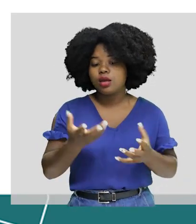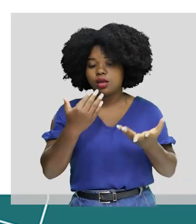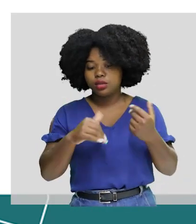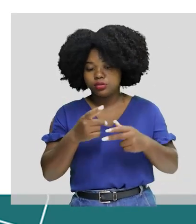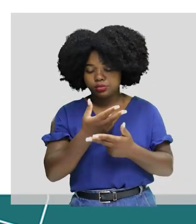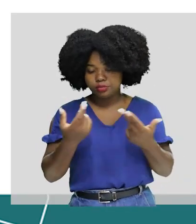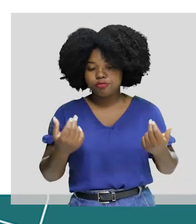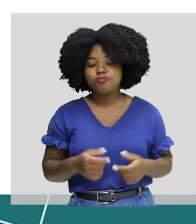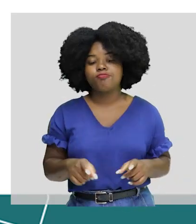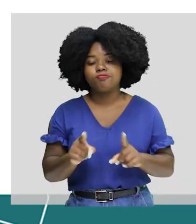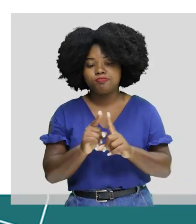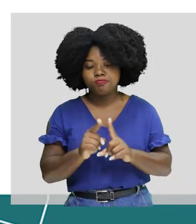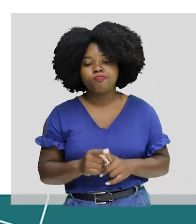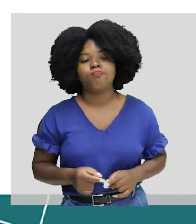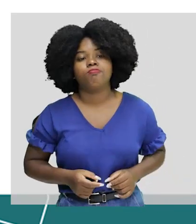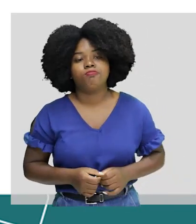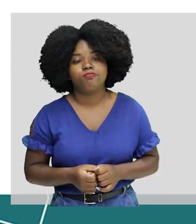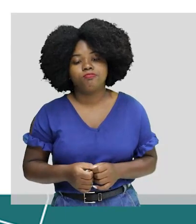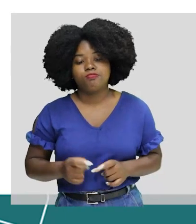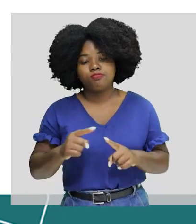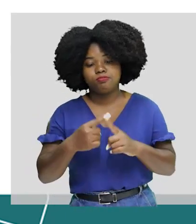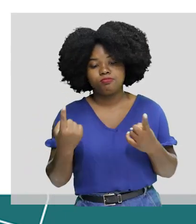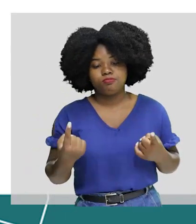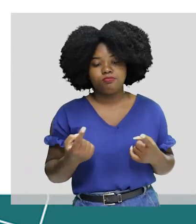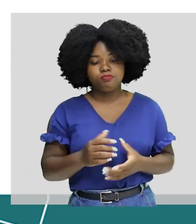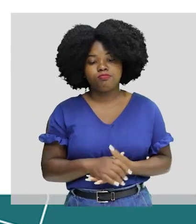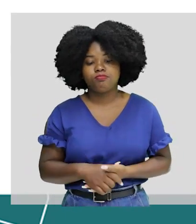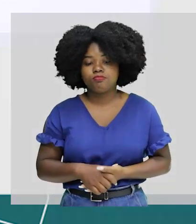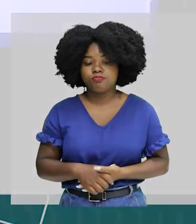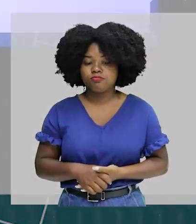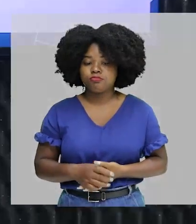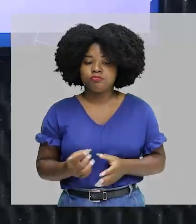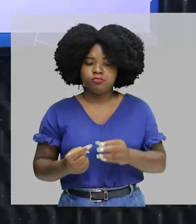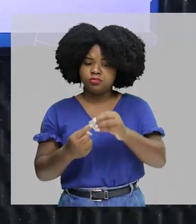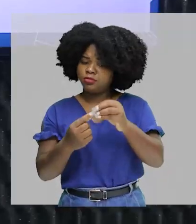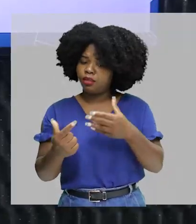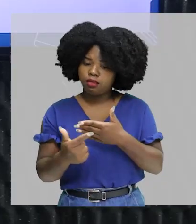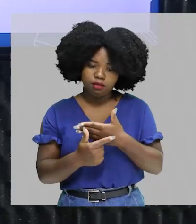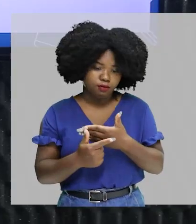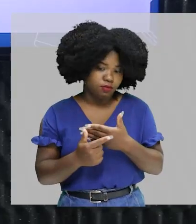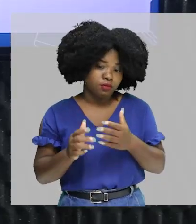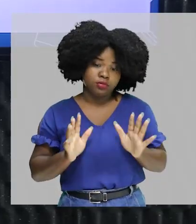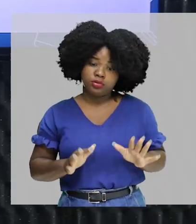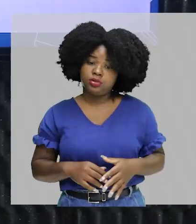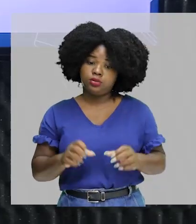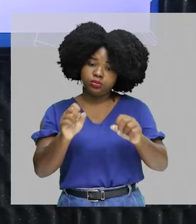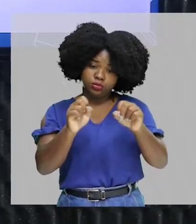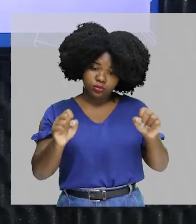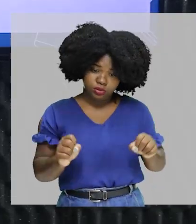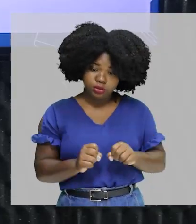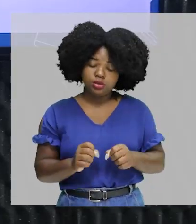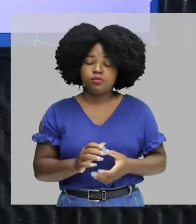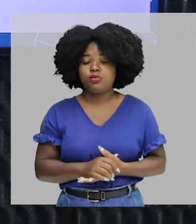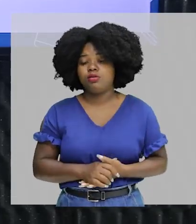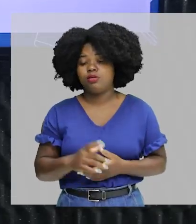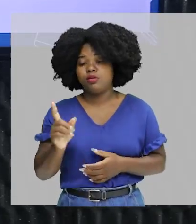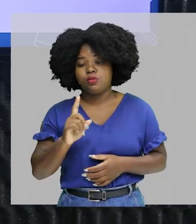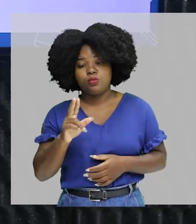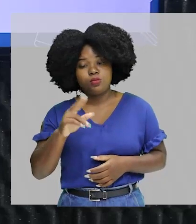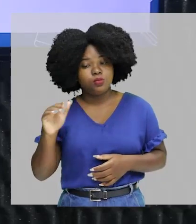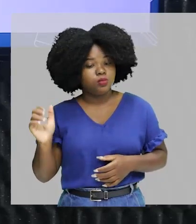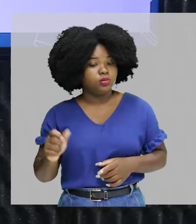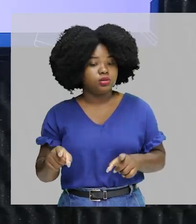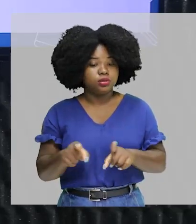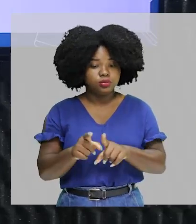é basicamente isso. Mas essas não são as únicas funções do sistema ambulacrário, não. Ela tem a função